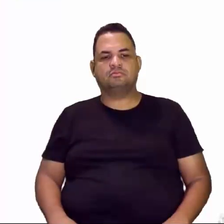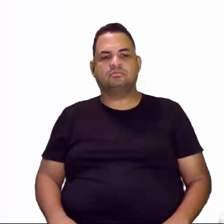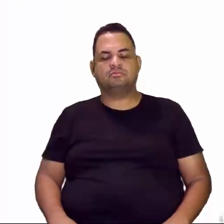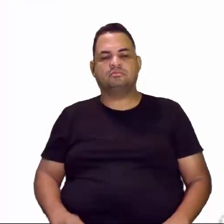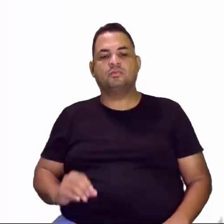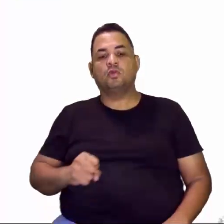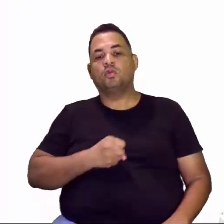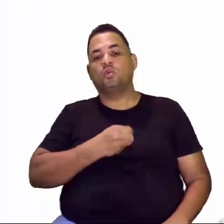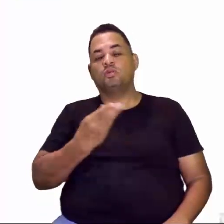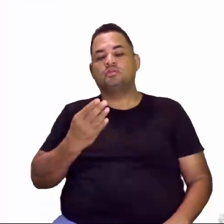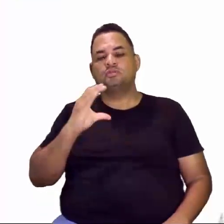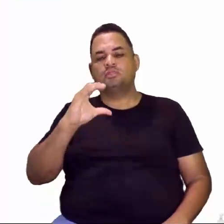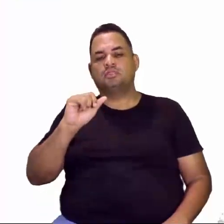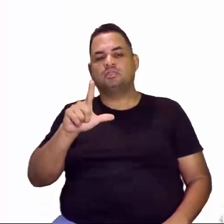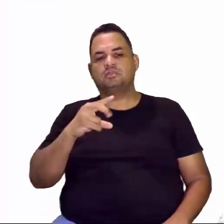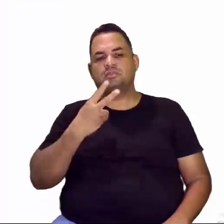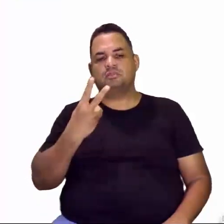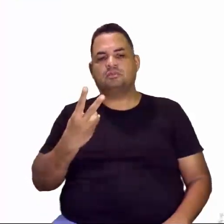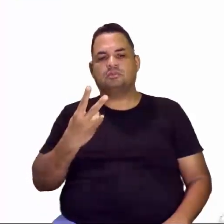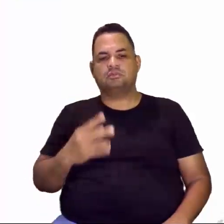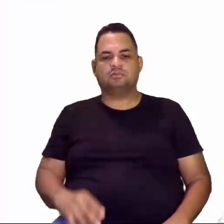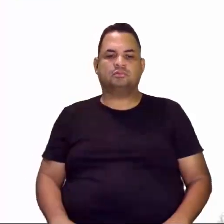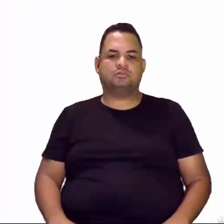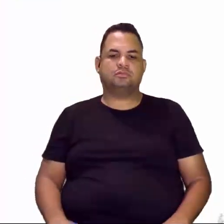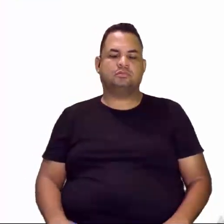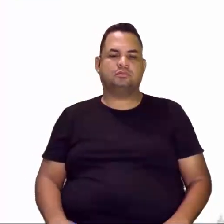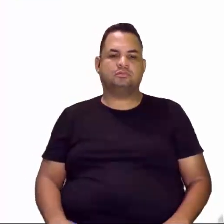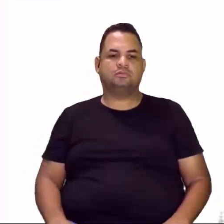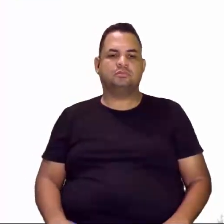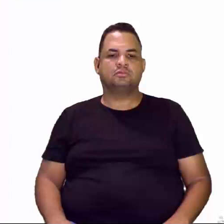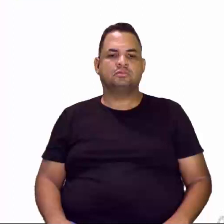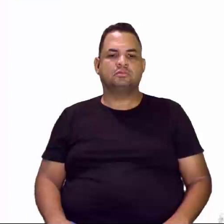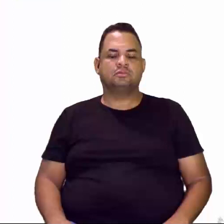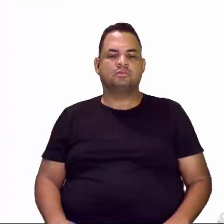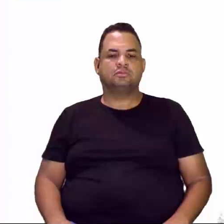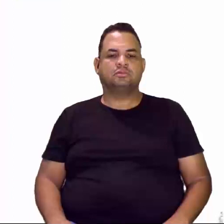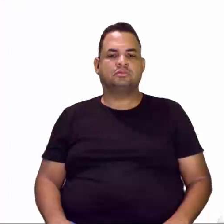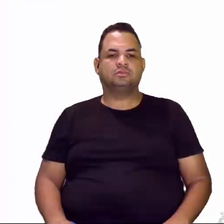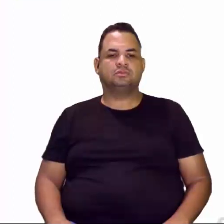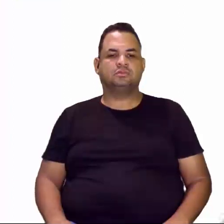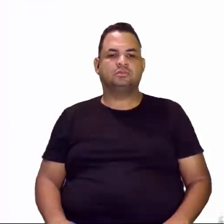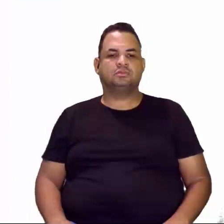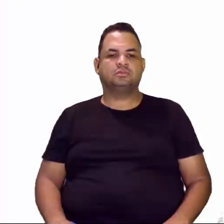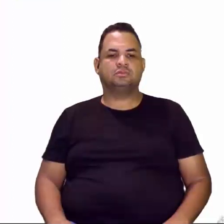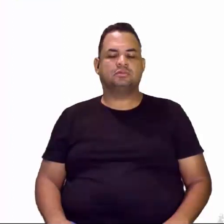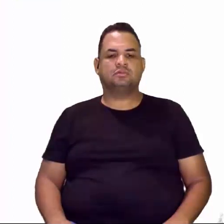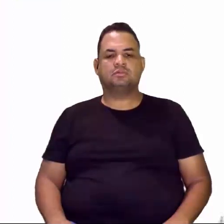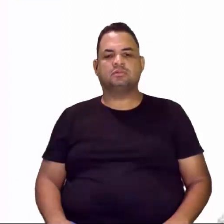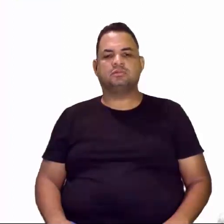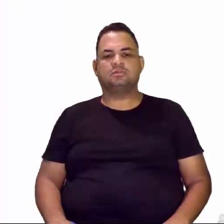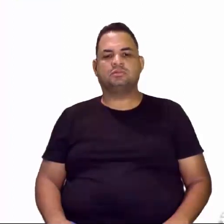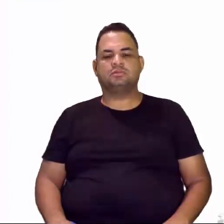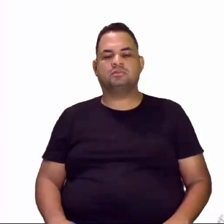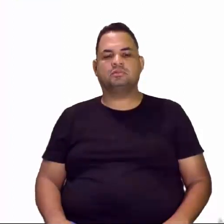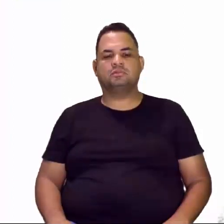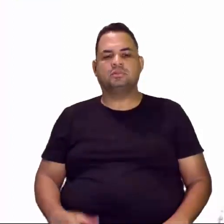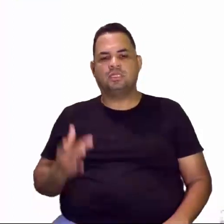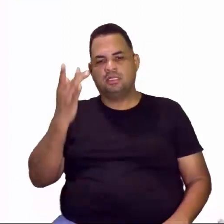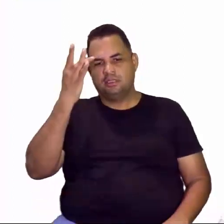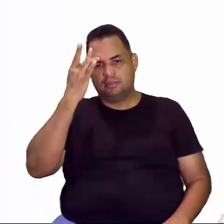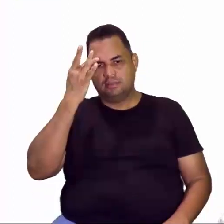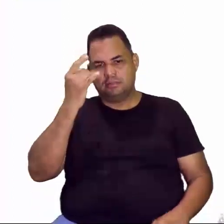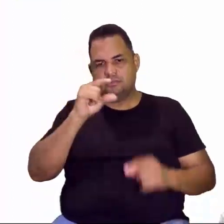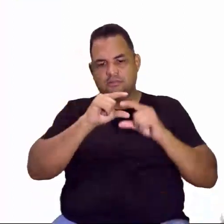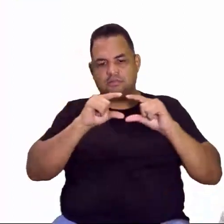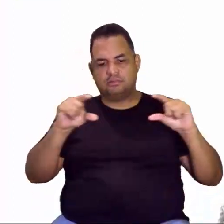Quantos Cls eu vou usar? 2. Então essa é a fórmula para o nosso cloreto